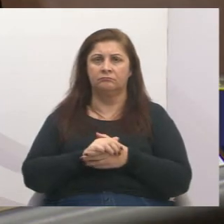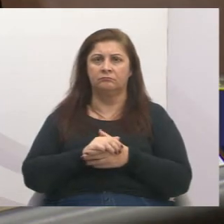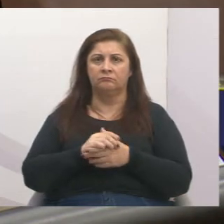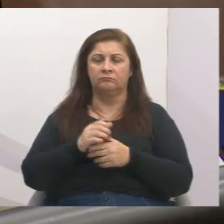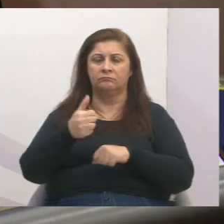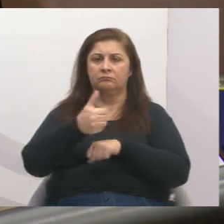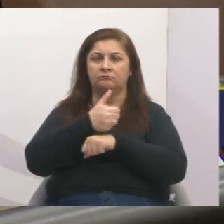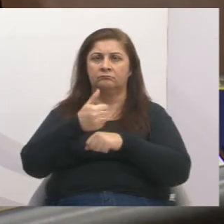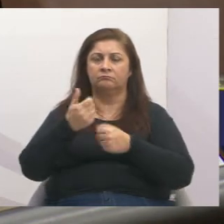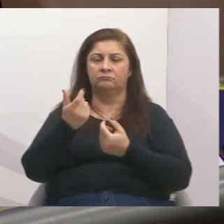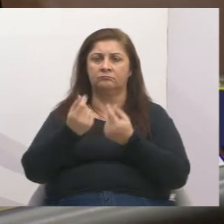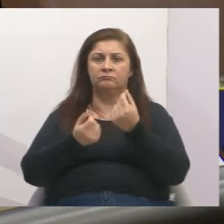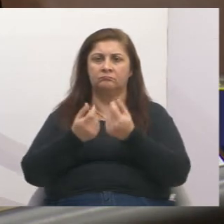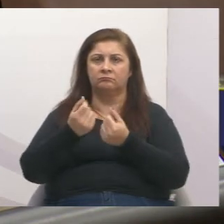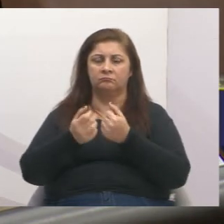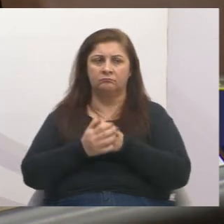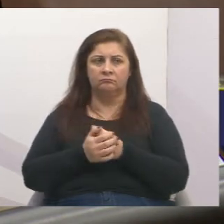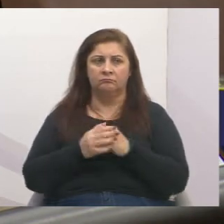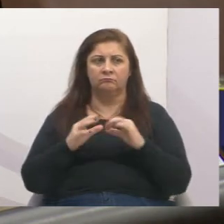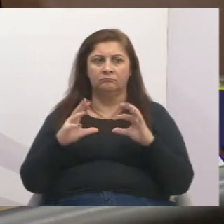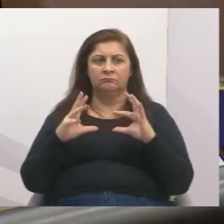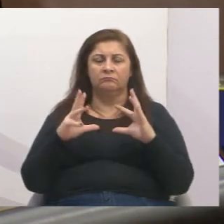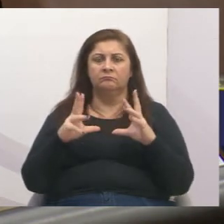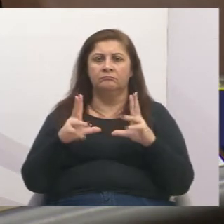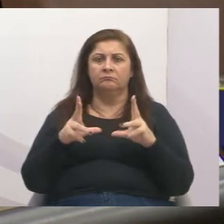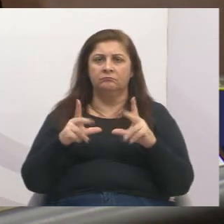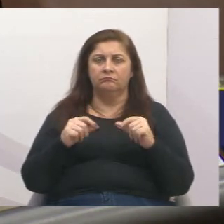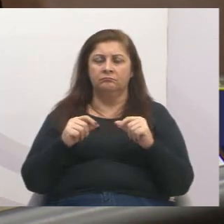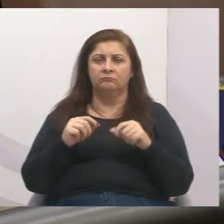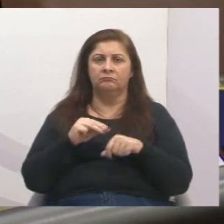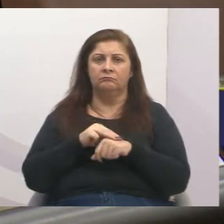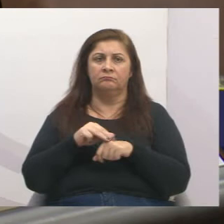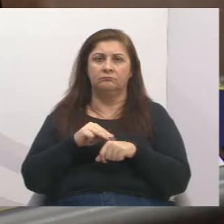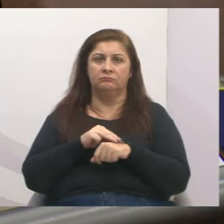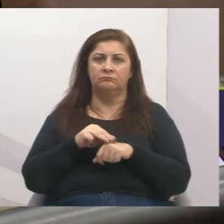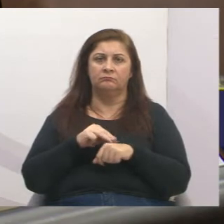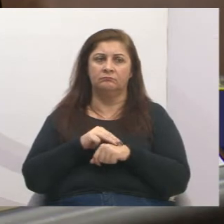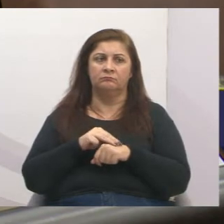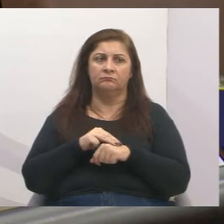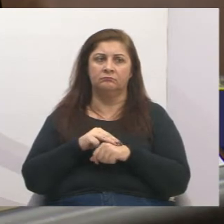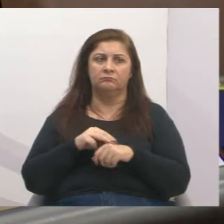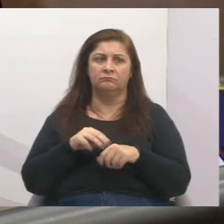economistas, juristas, todos com os quais eu tenho conversado,